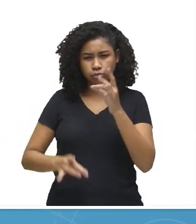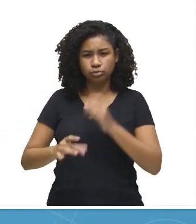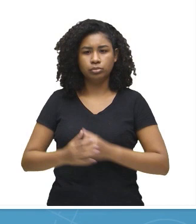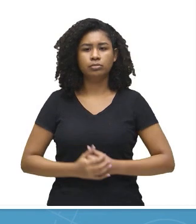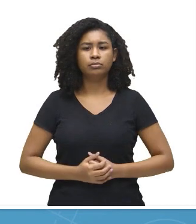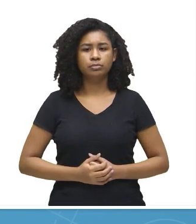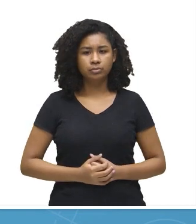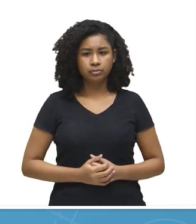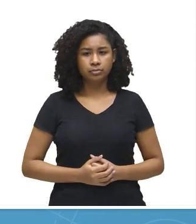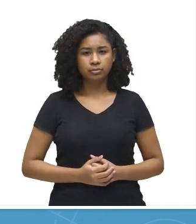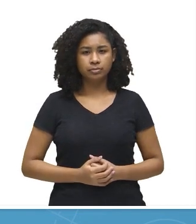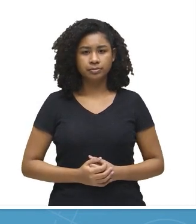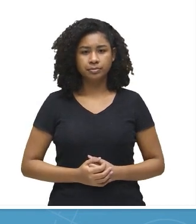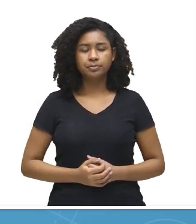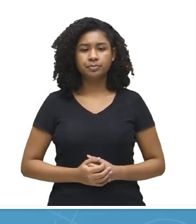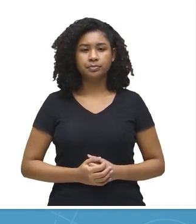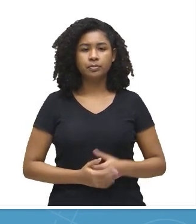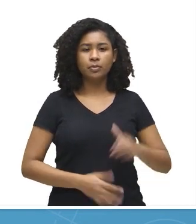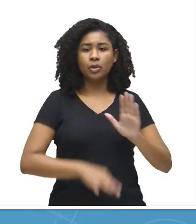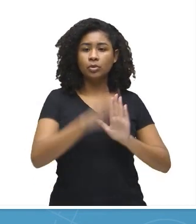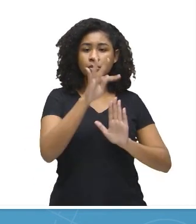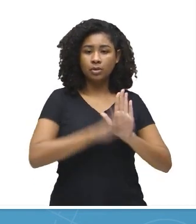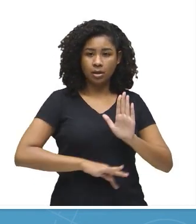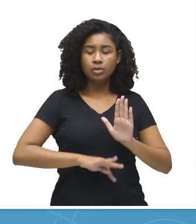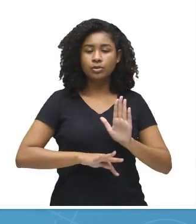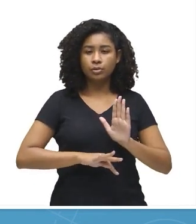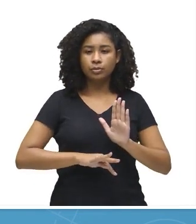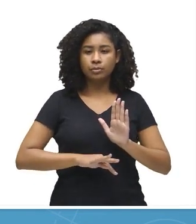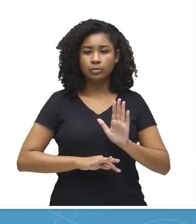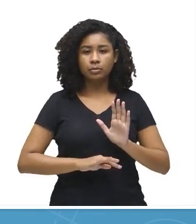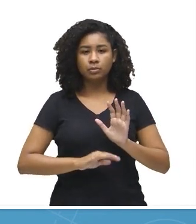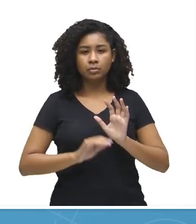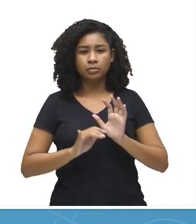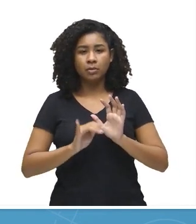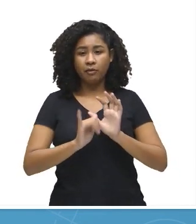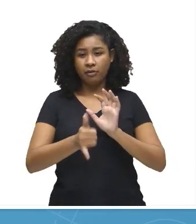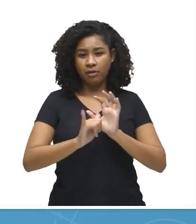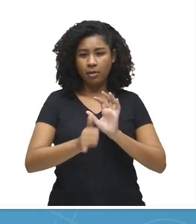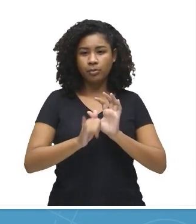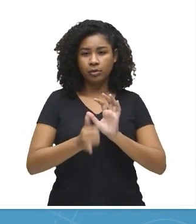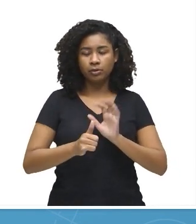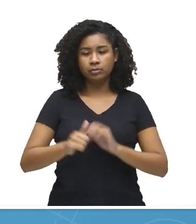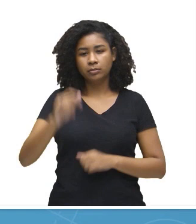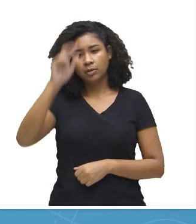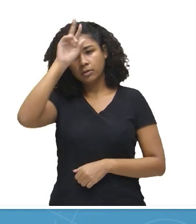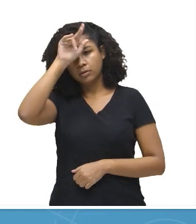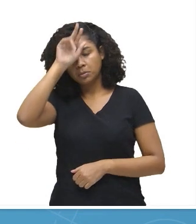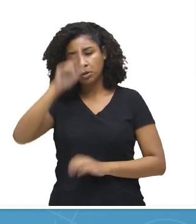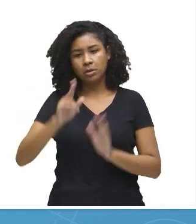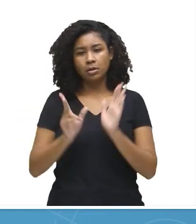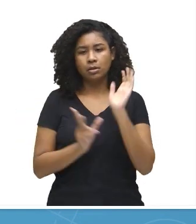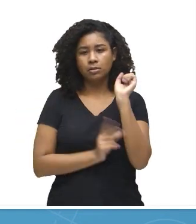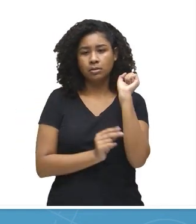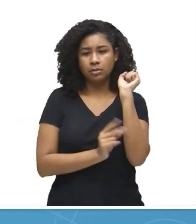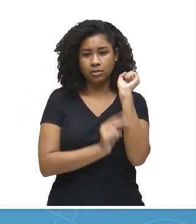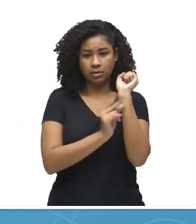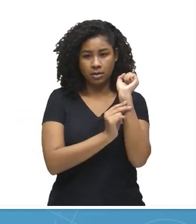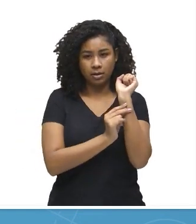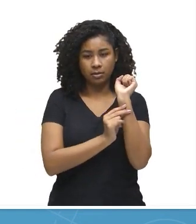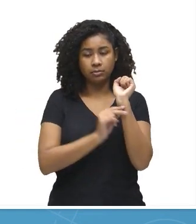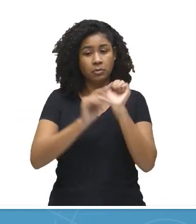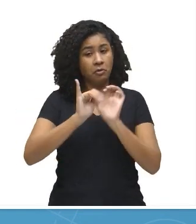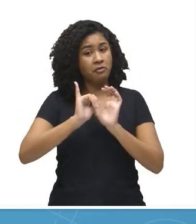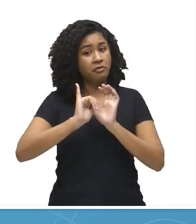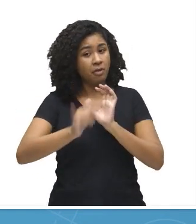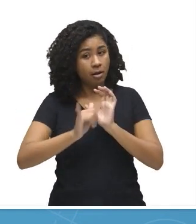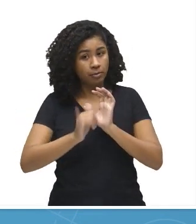bem. O texto, a fábula e a cigarra contemporânea é uma fábula. Dentre as características a seguir, ou